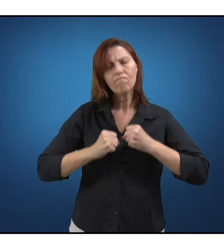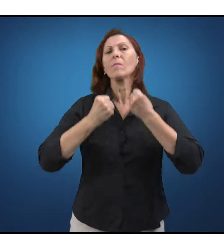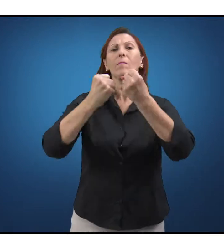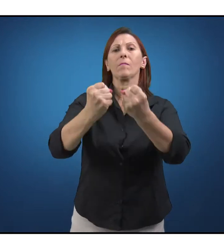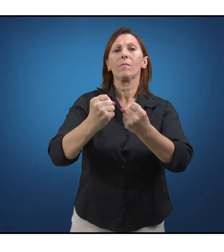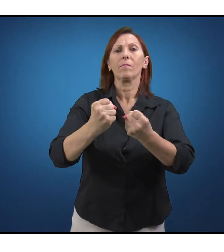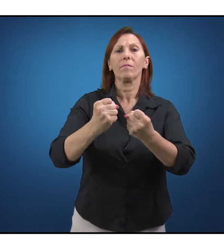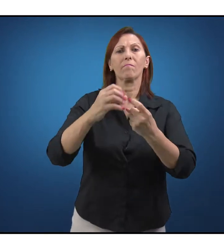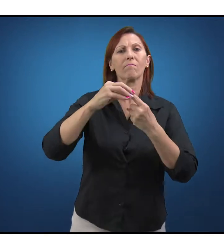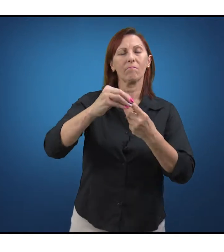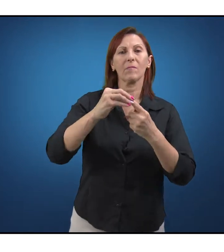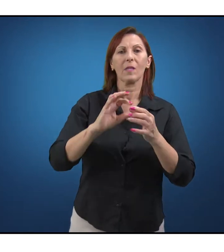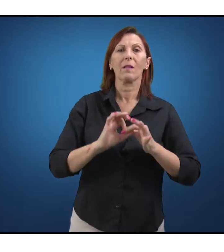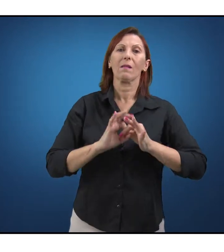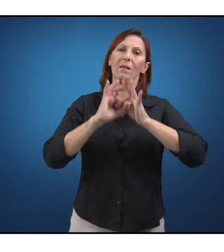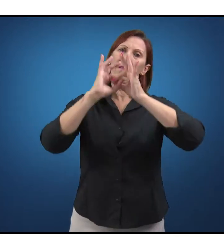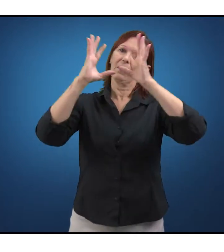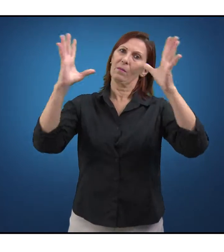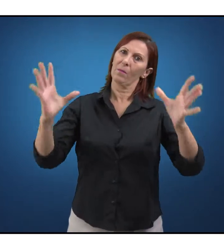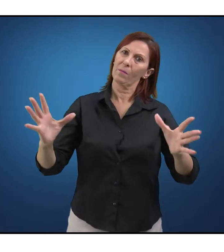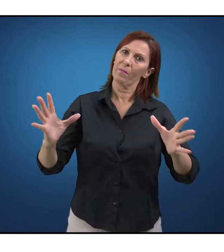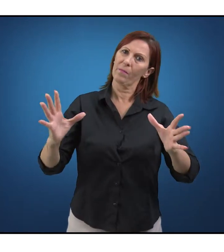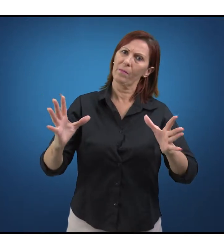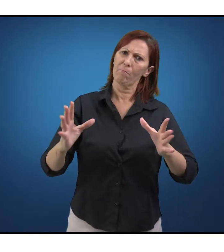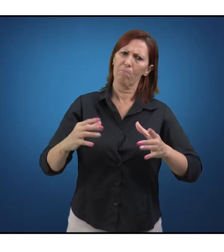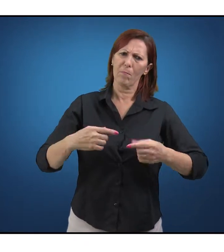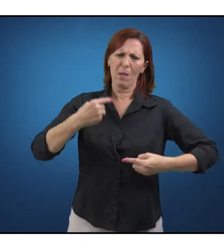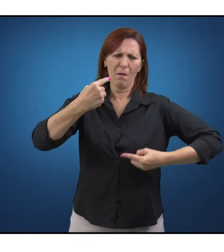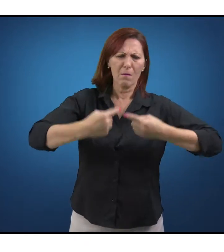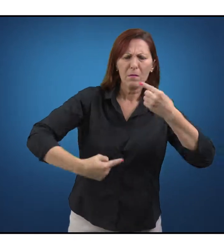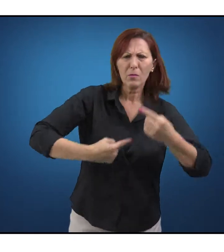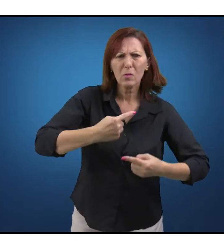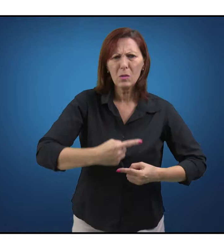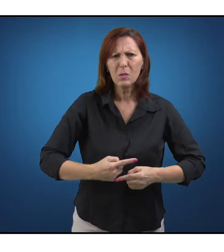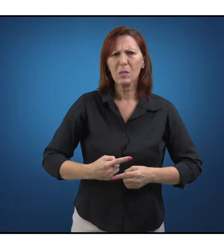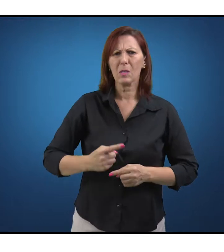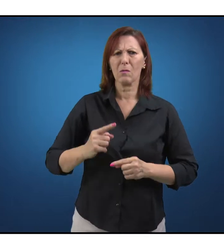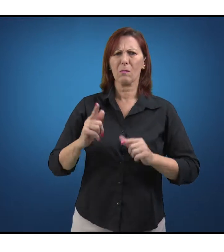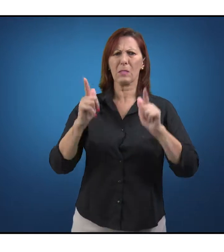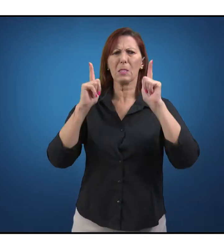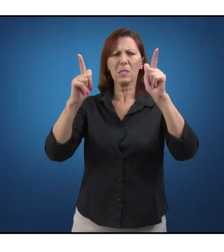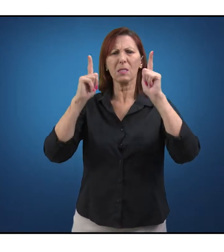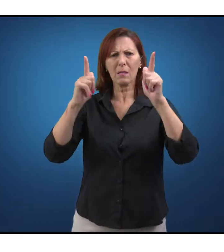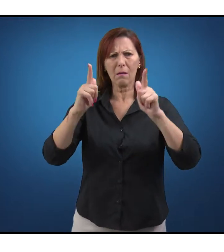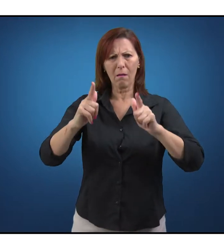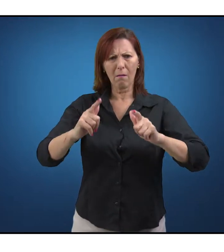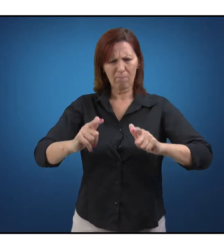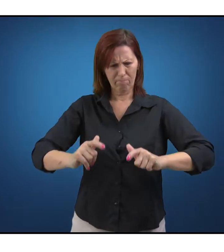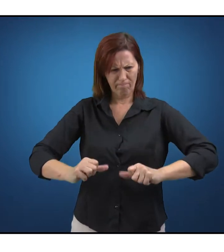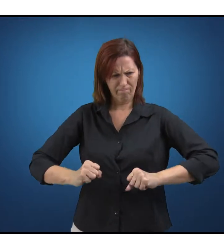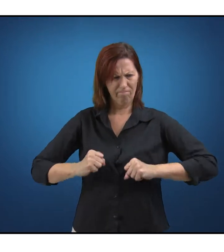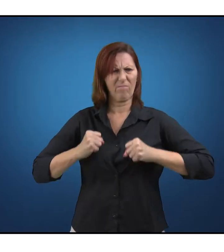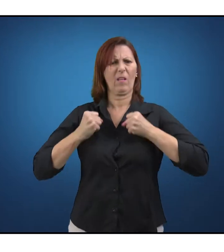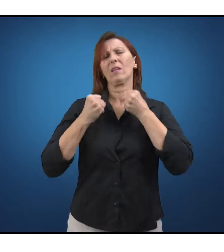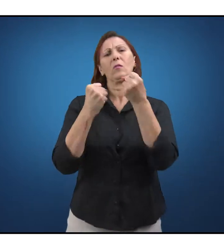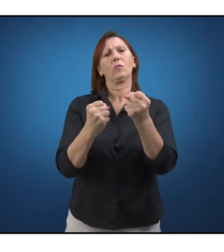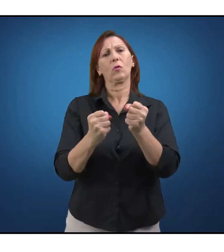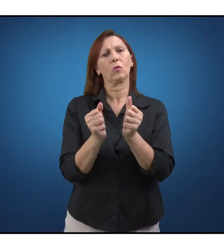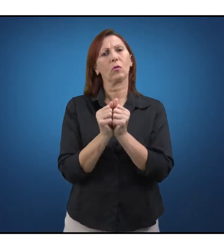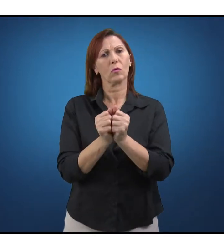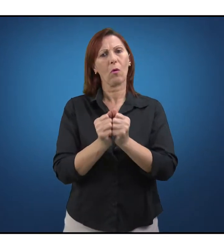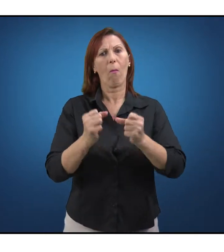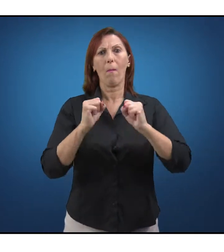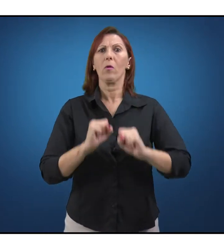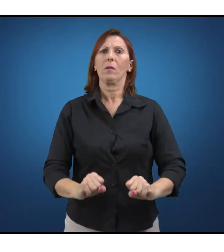de democracia. As brigas, as grandes greves, as grandes lutas junto ao poder